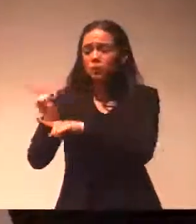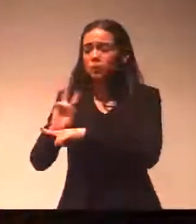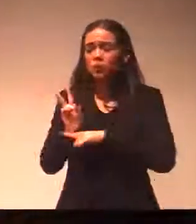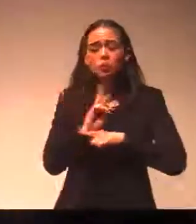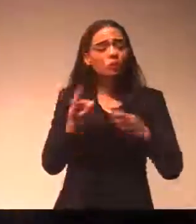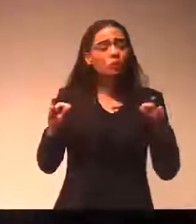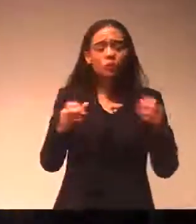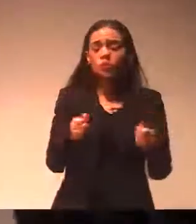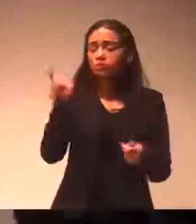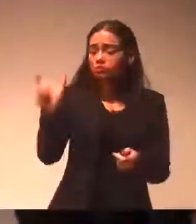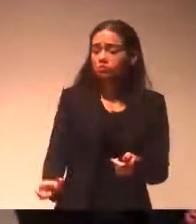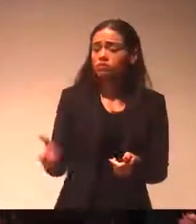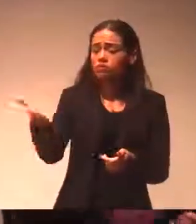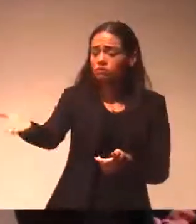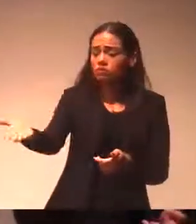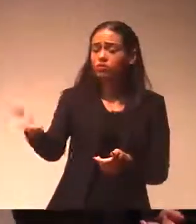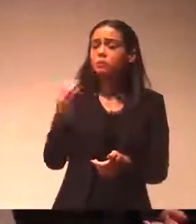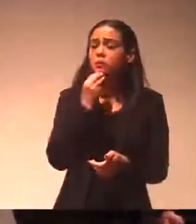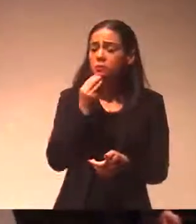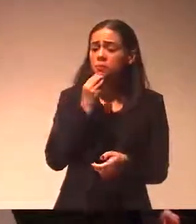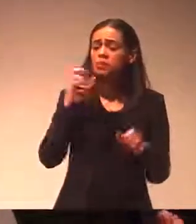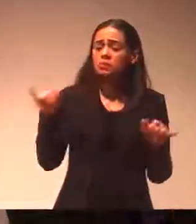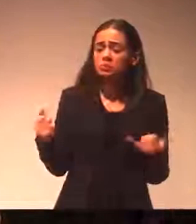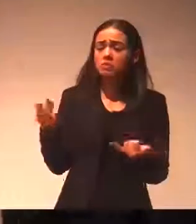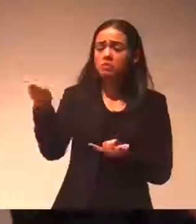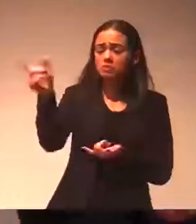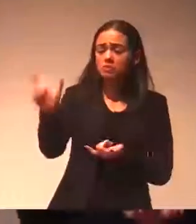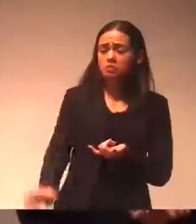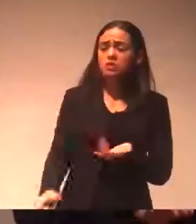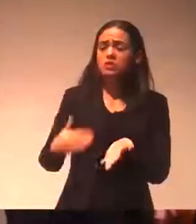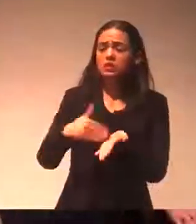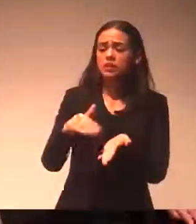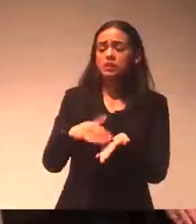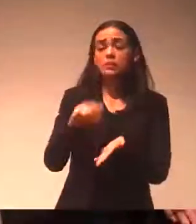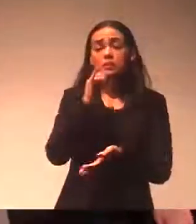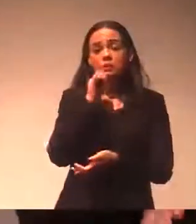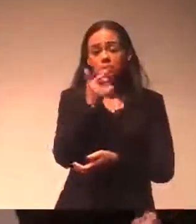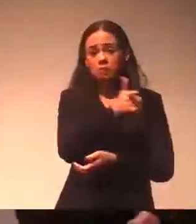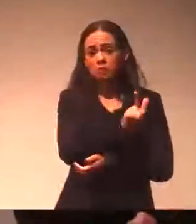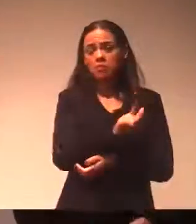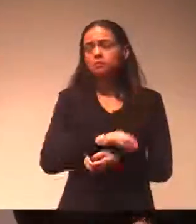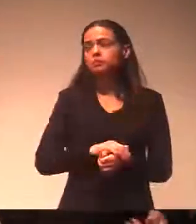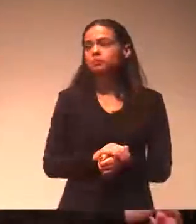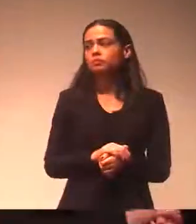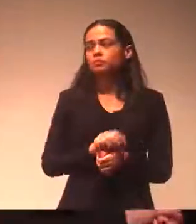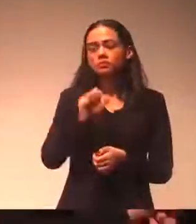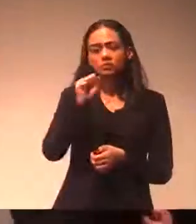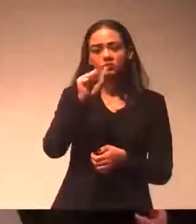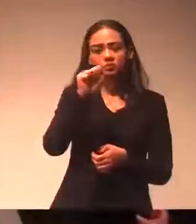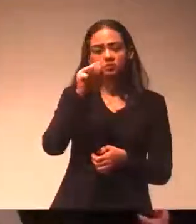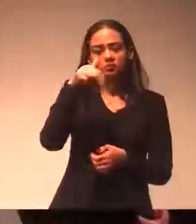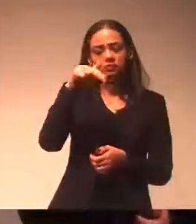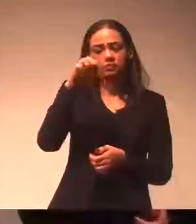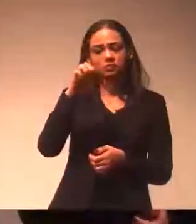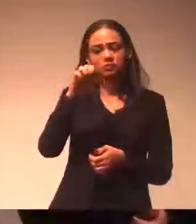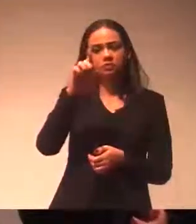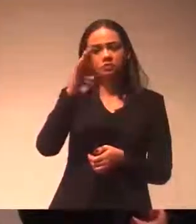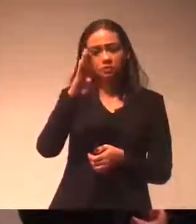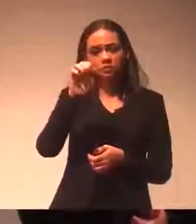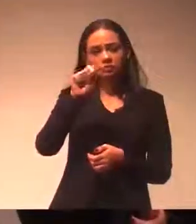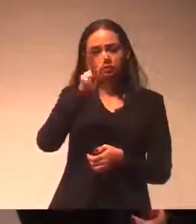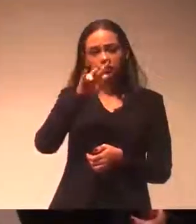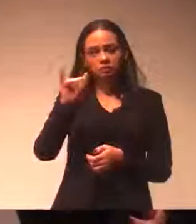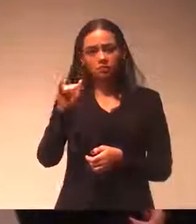com a oportunidade, vai ser secretário. A Sanebave, por exemplo, que está fazendo lá uma mudança nesses dias. Nós fizemos